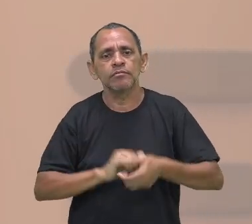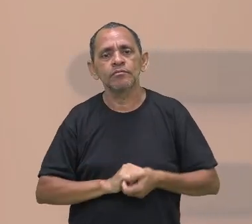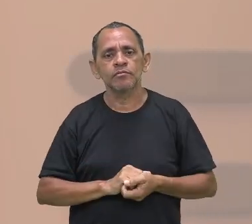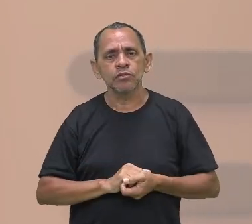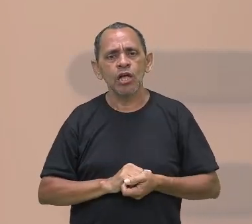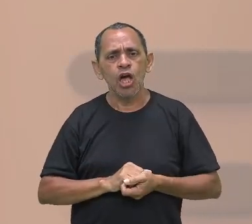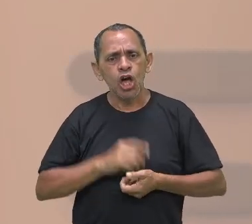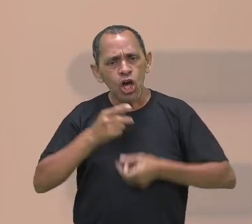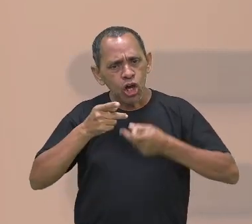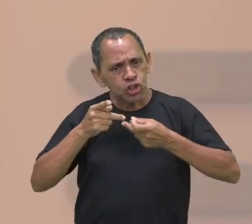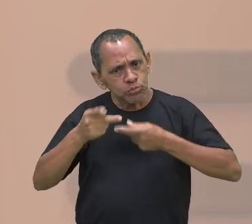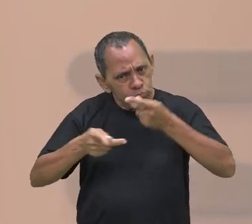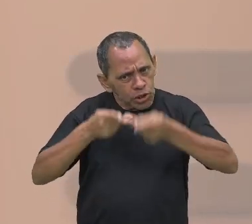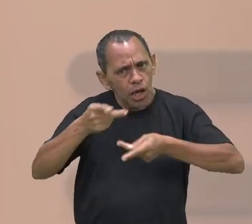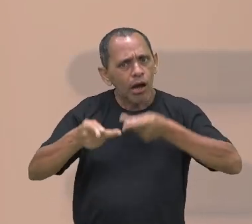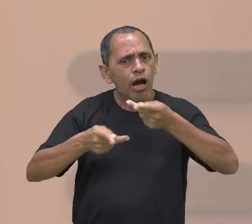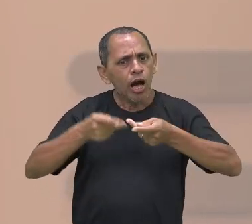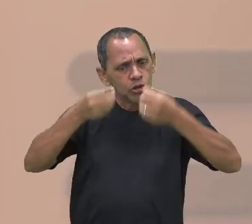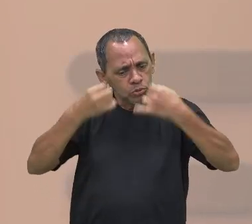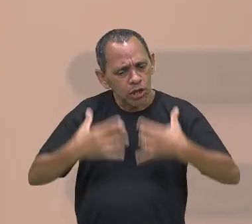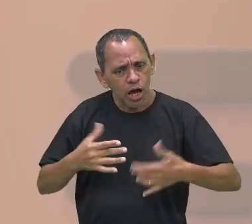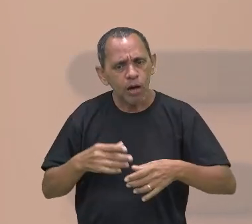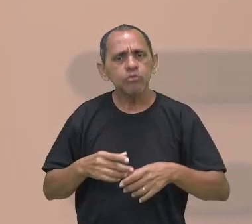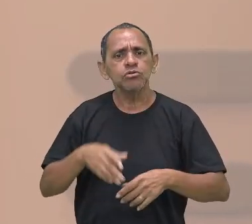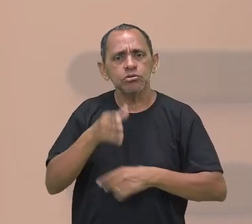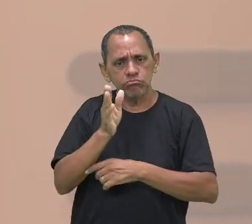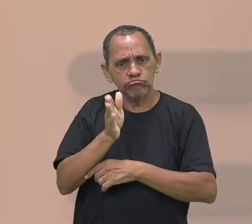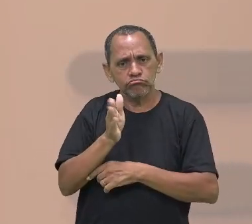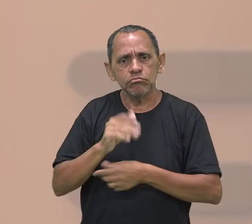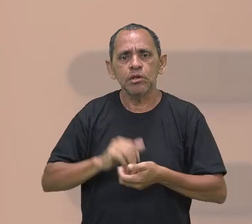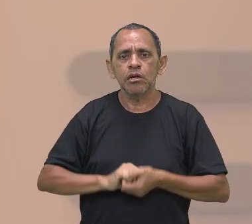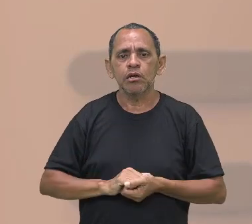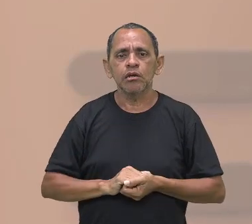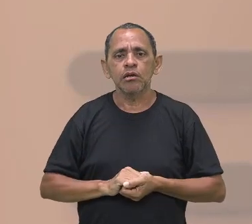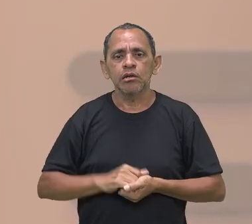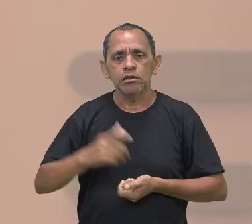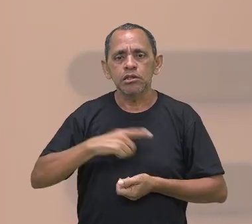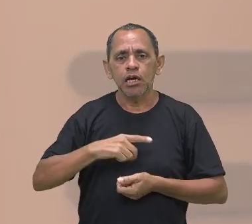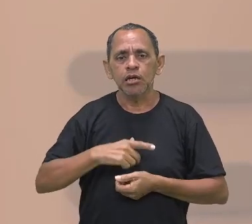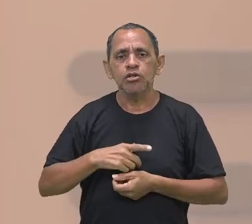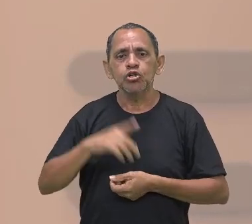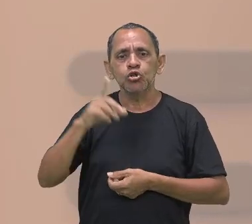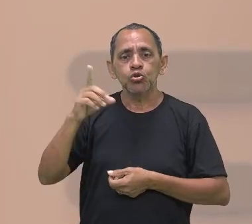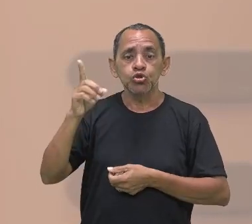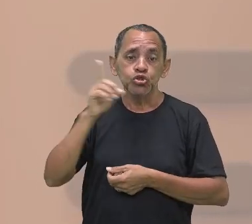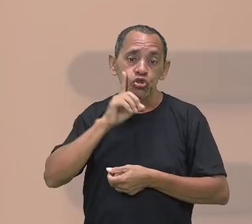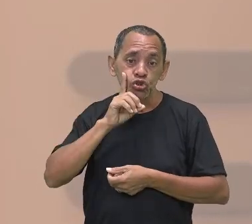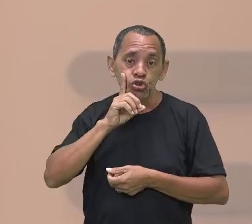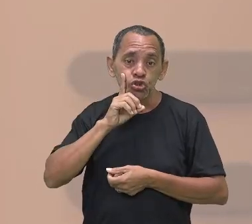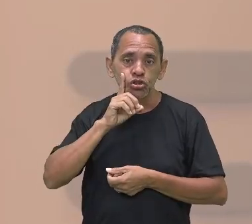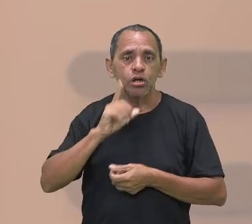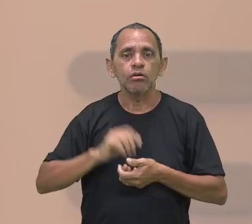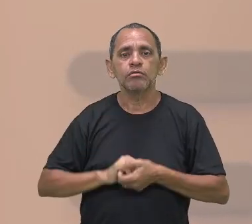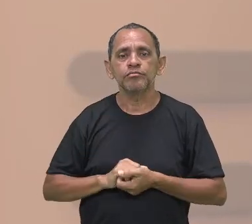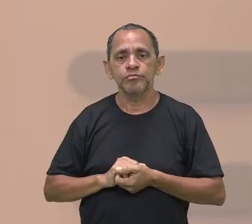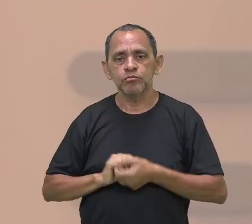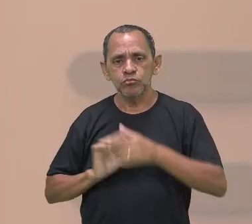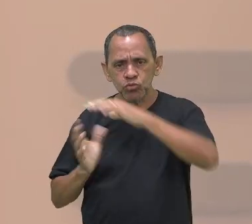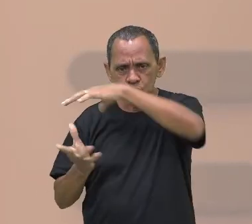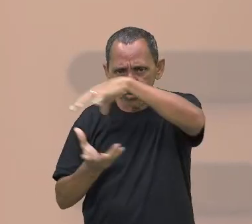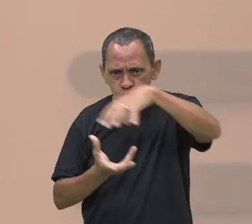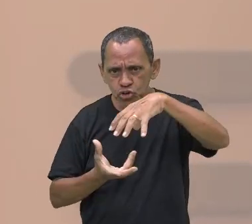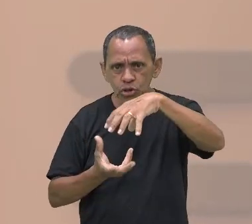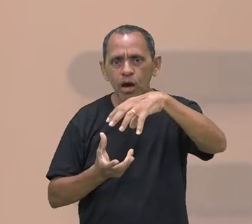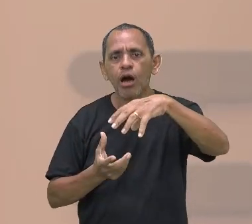Dia Mundial dos Direitos Humanos em relação à diversidade cultural. E isso, mais uma vez,